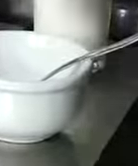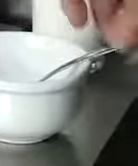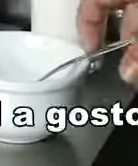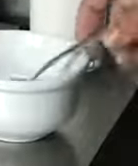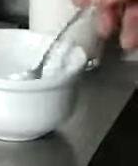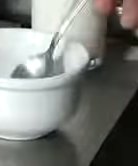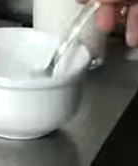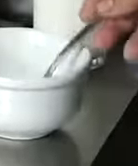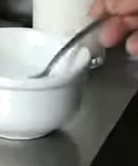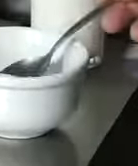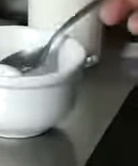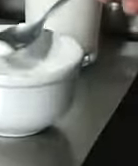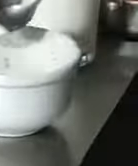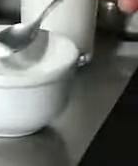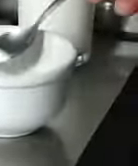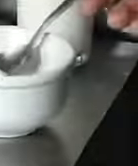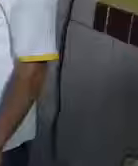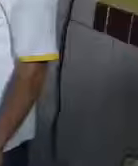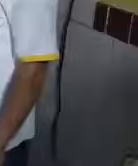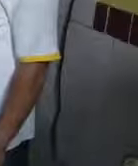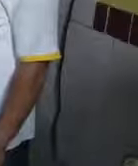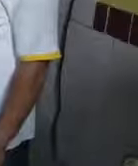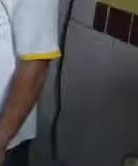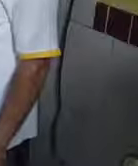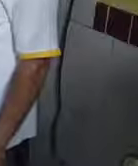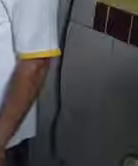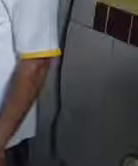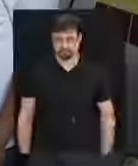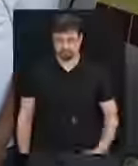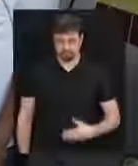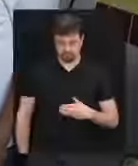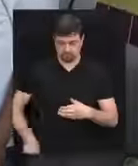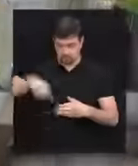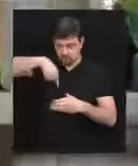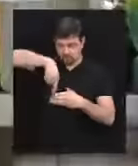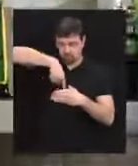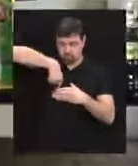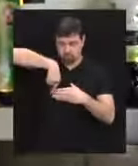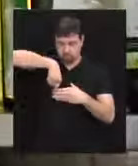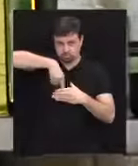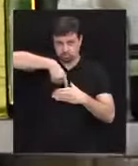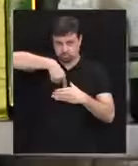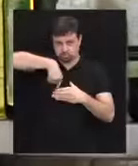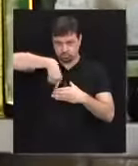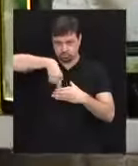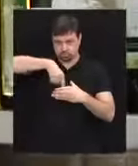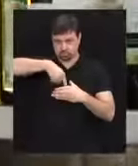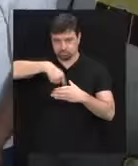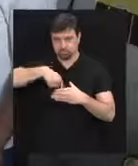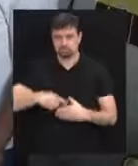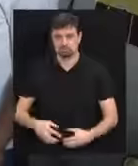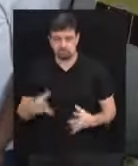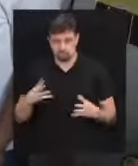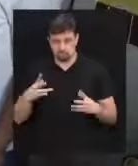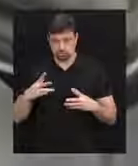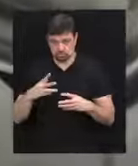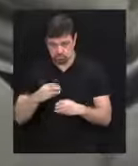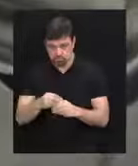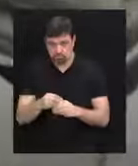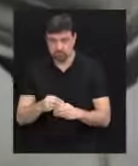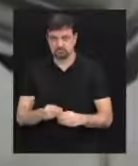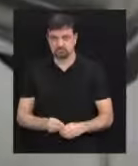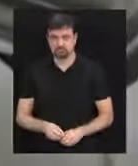ovos e uma pitada de sal a gosto. Então vamos lá, a gente pega tudo isso, coloca no liquidificador. Coloca no liquidificador até